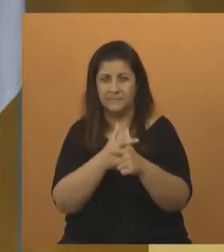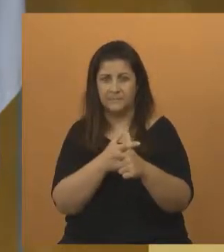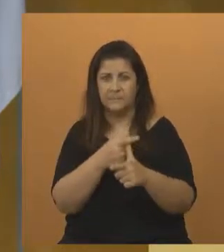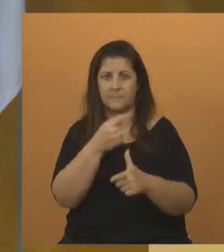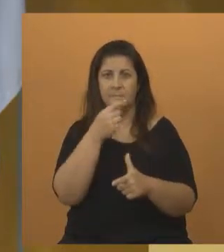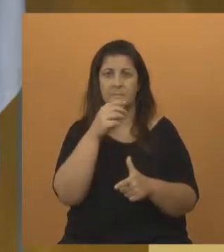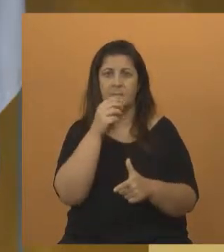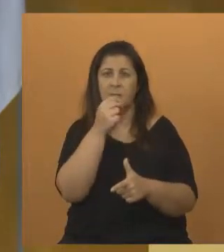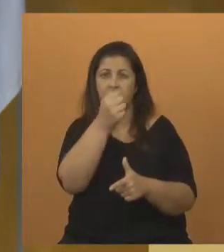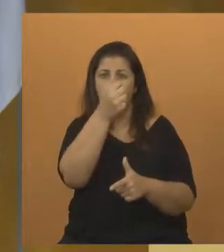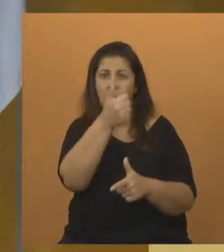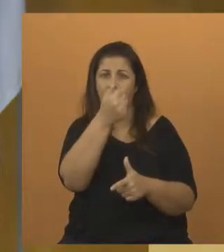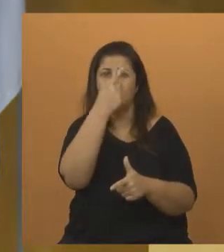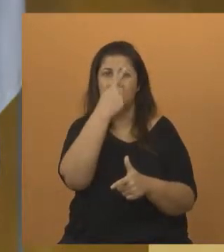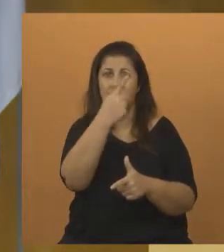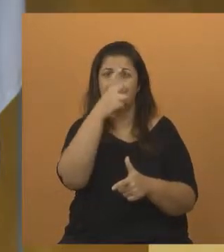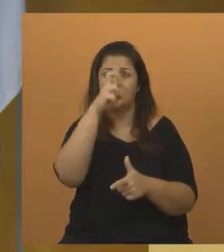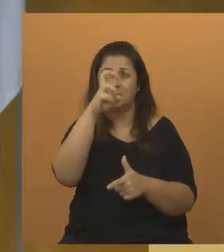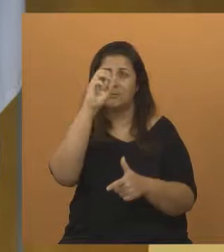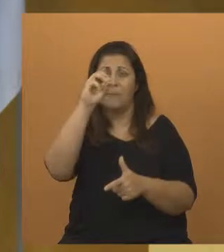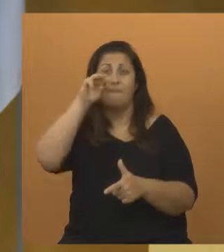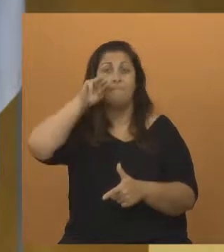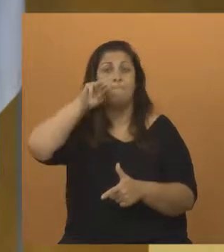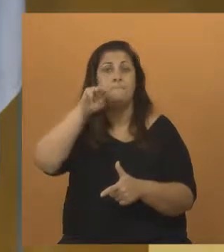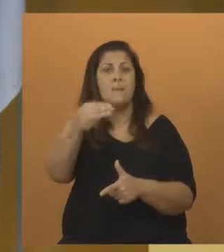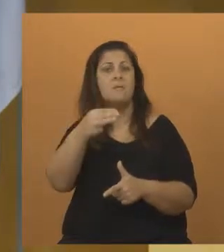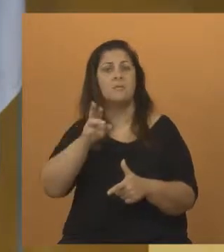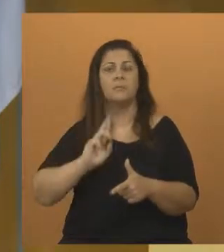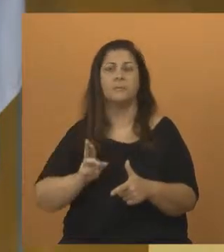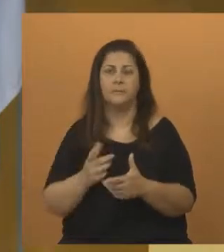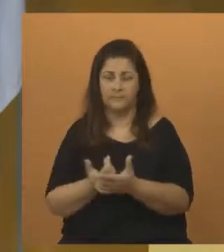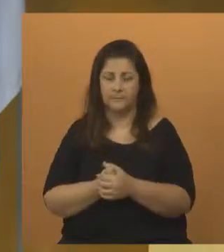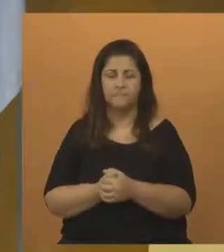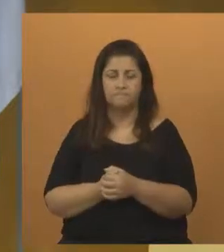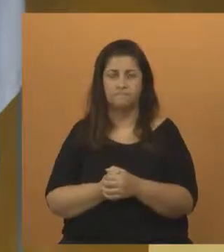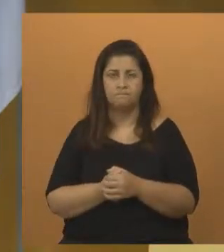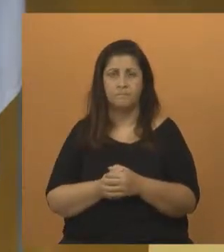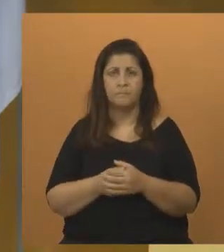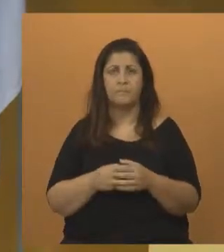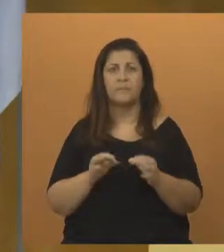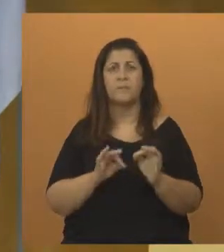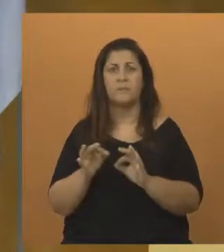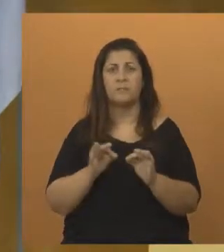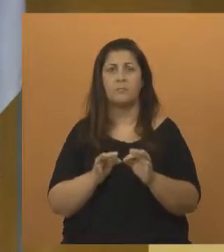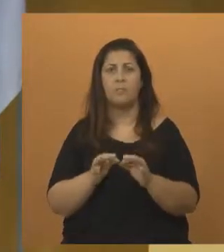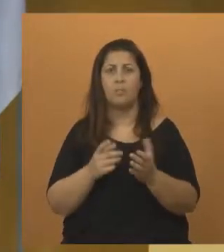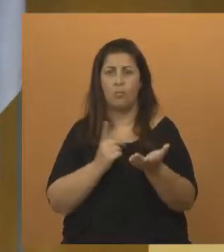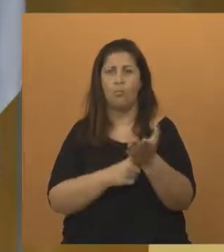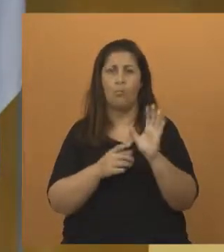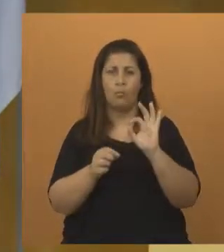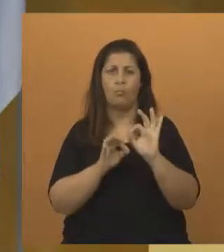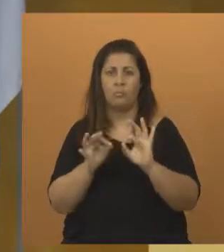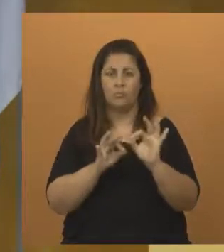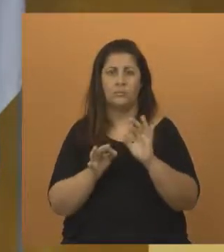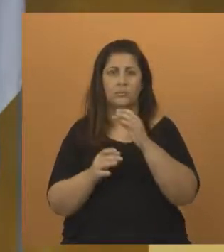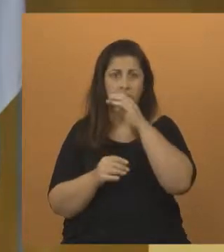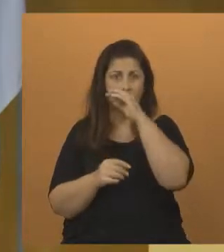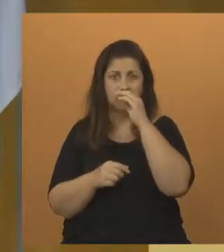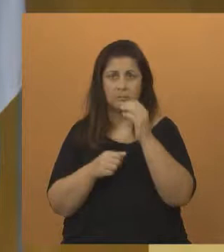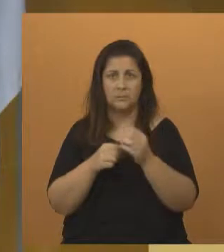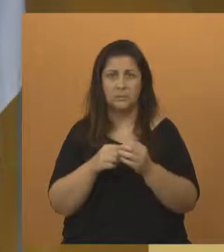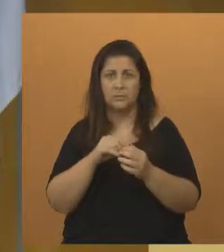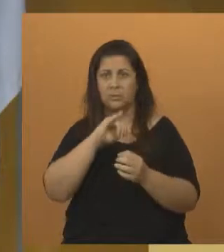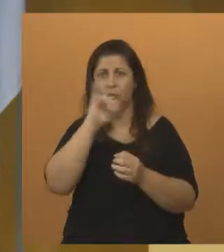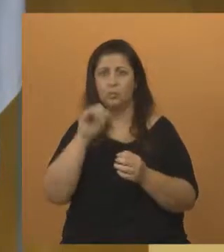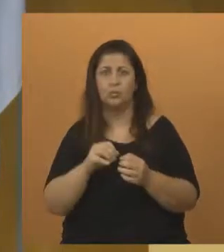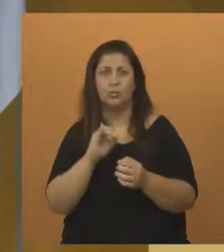chega a quase 150 milhões de reais. Fizemos o projeto esse ano para isenção de 90% de juros e multas,